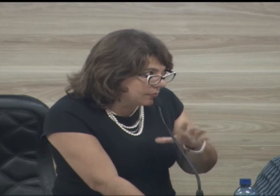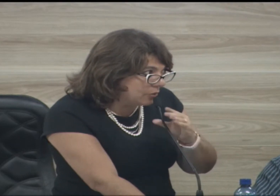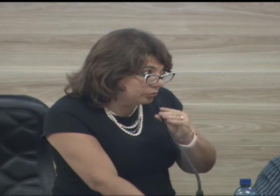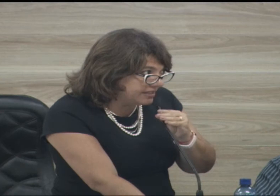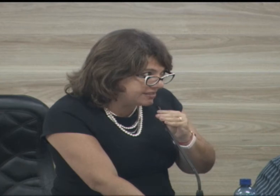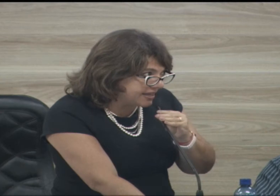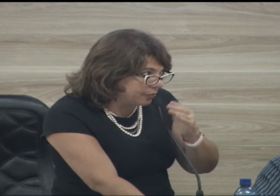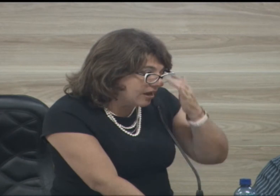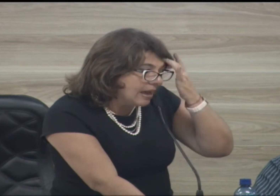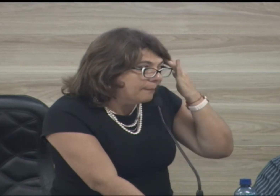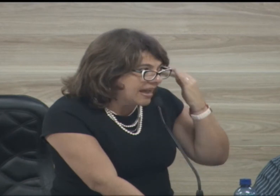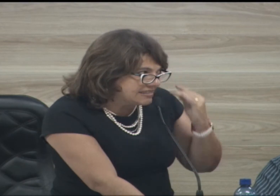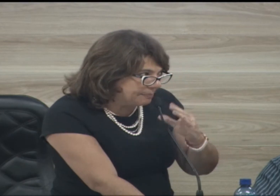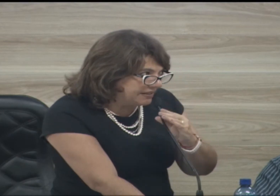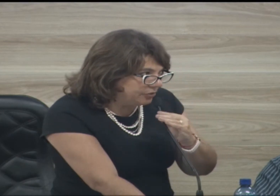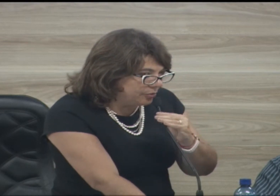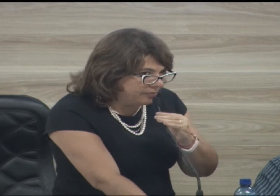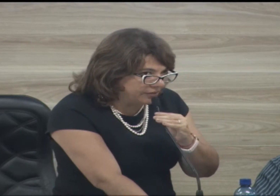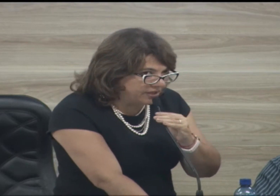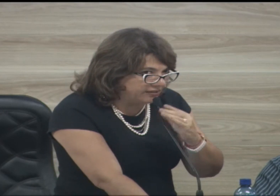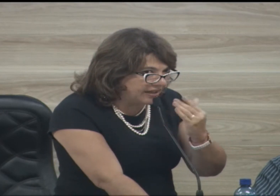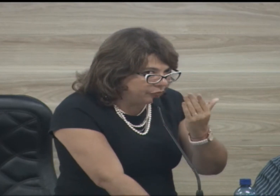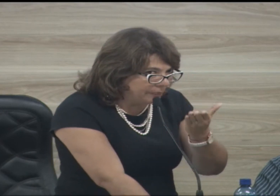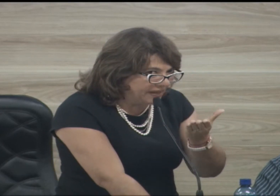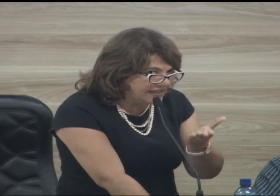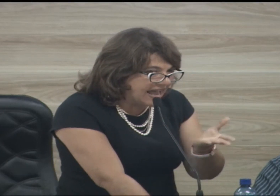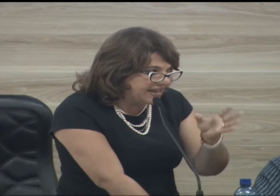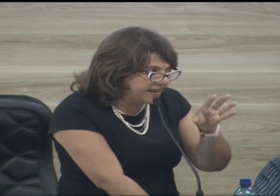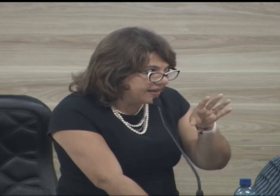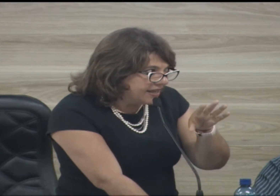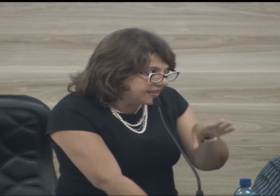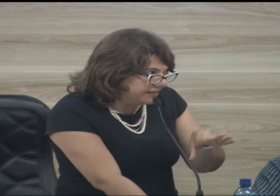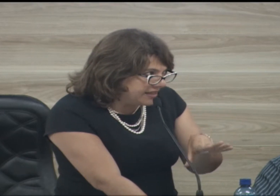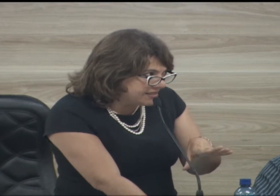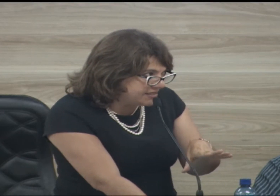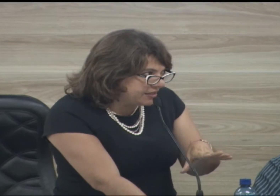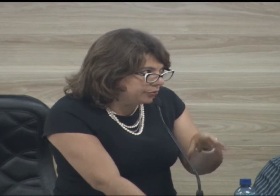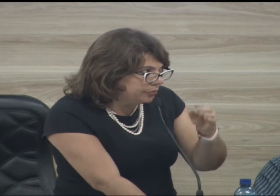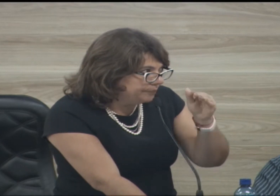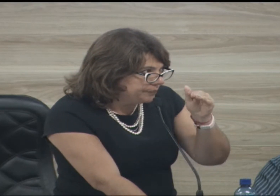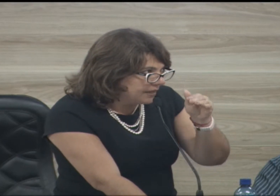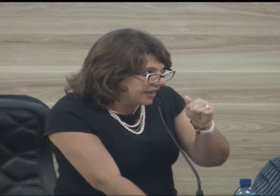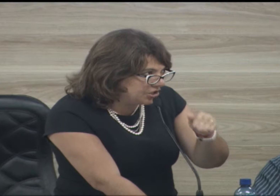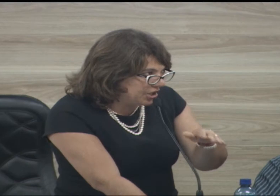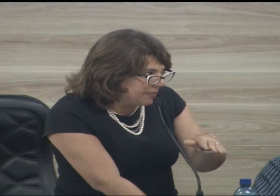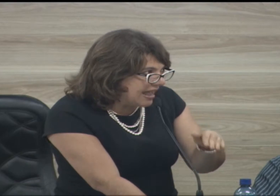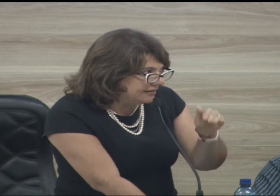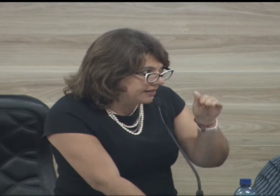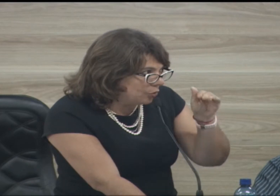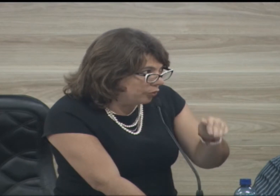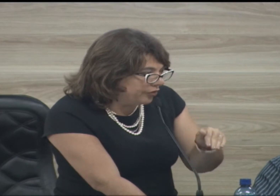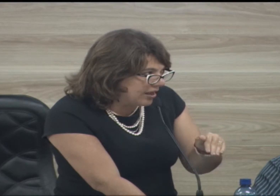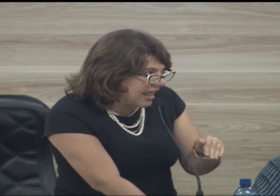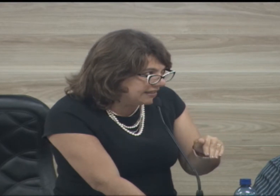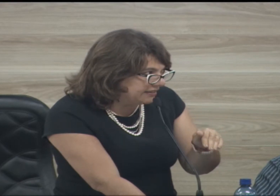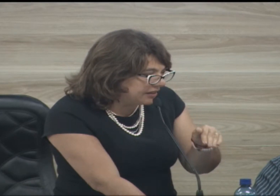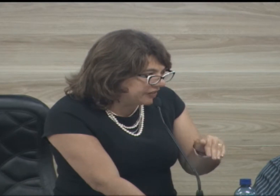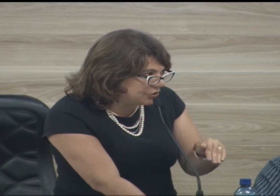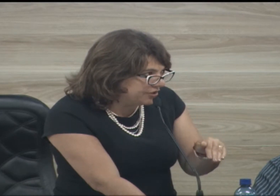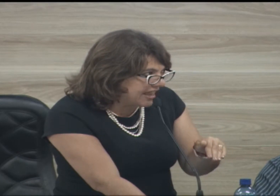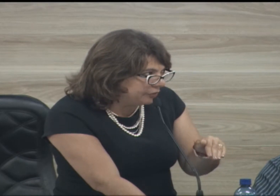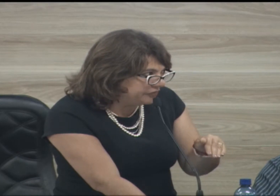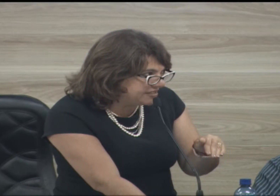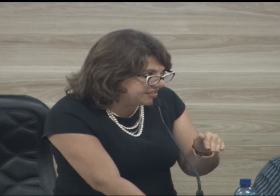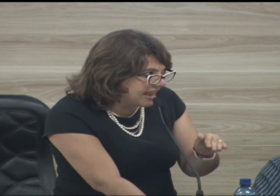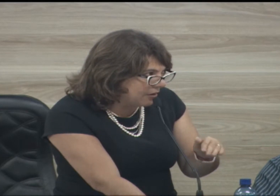elas não aconteceram. Mas a partir do momento que estava uma plenária que tinha sido chamada, convocada